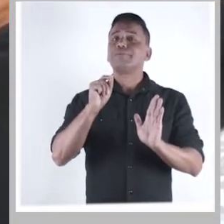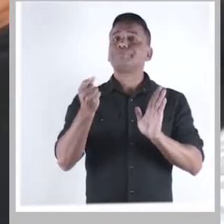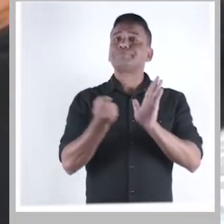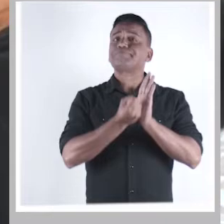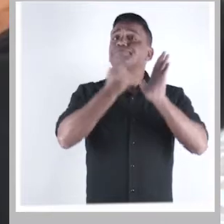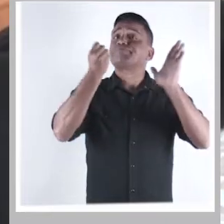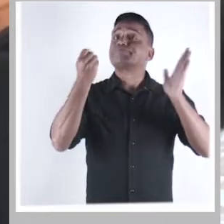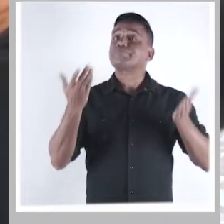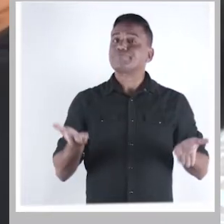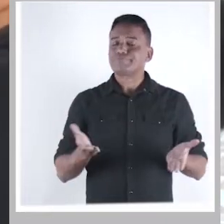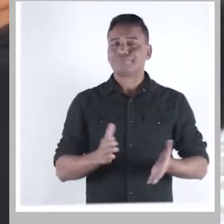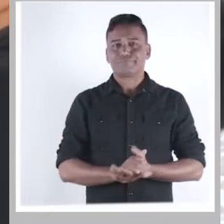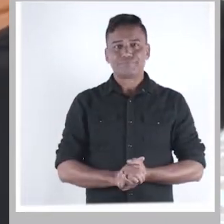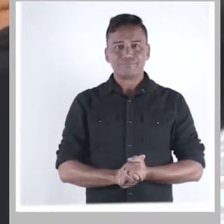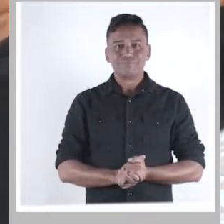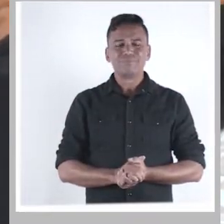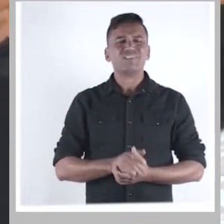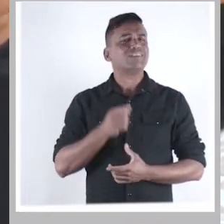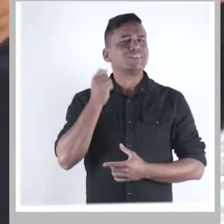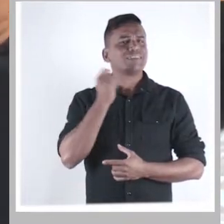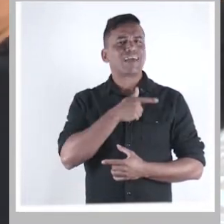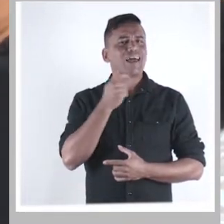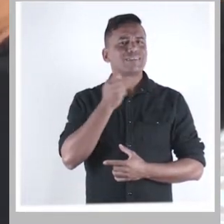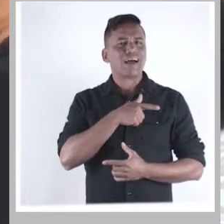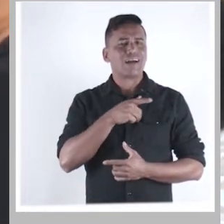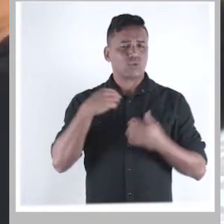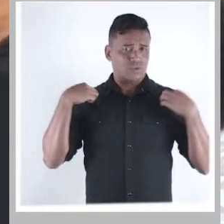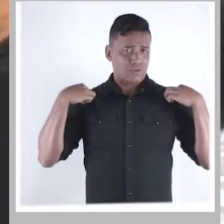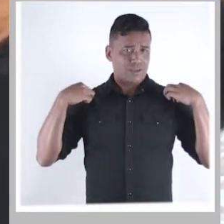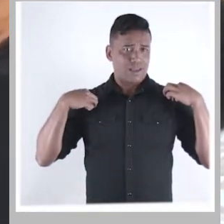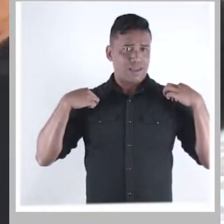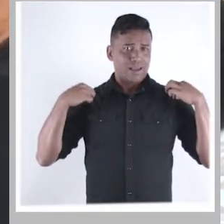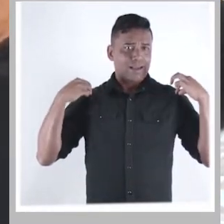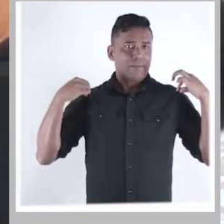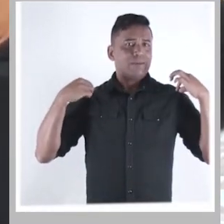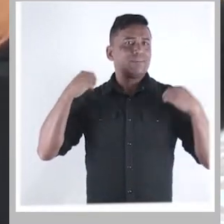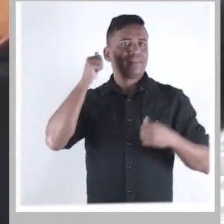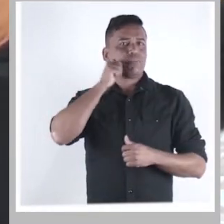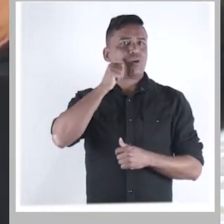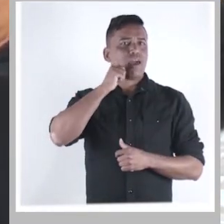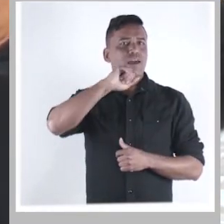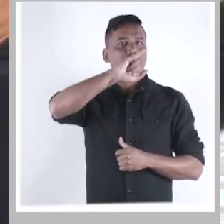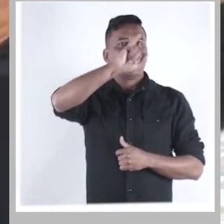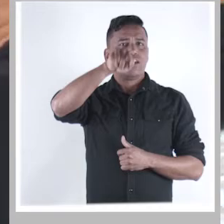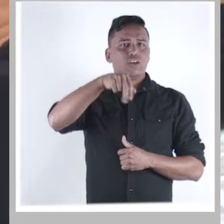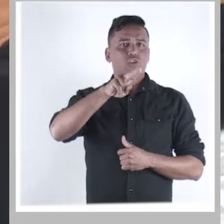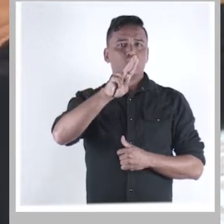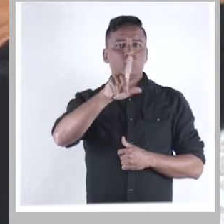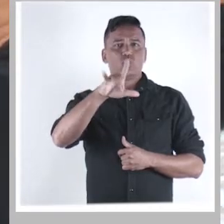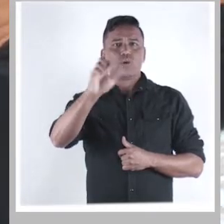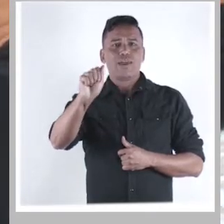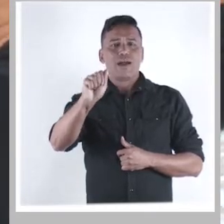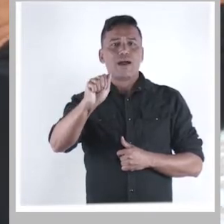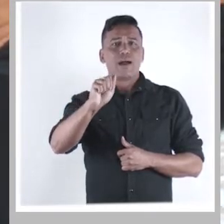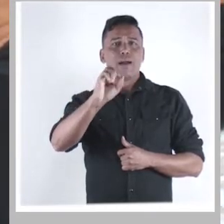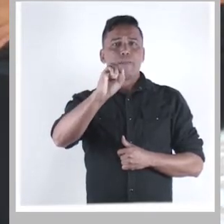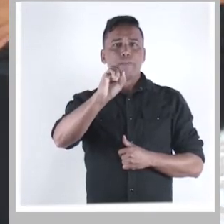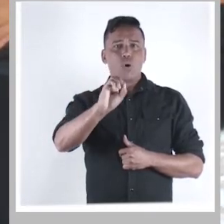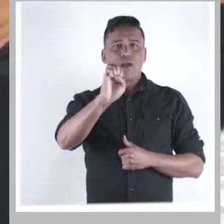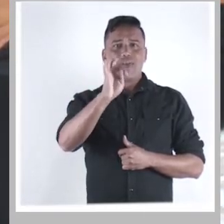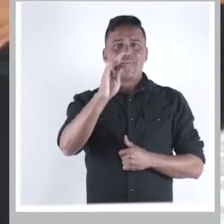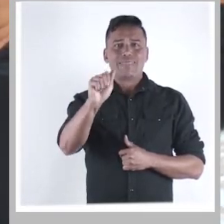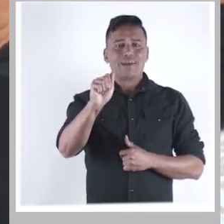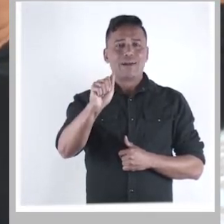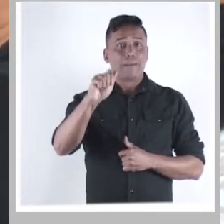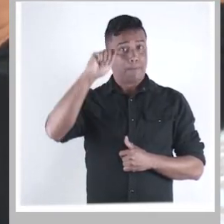Poxa, olha, você sabe que é engraçado, porque essa camiseta foi feita pela Júlia, poeta, sabe, do